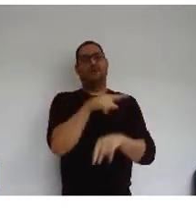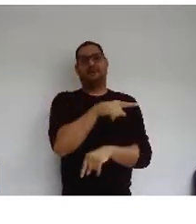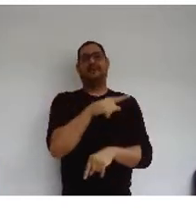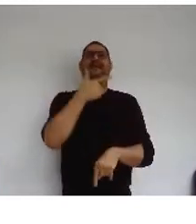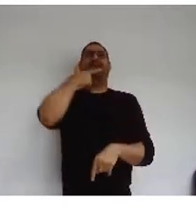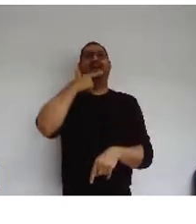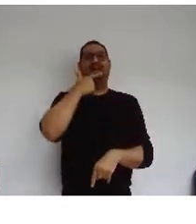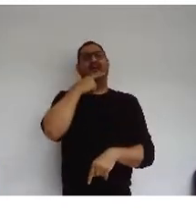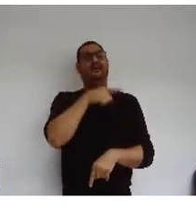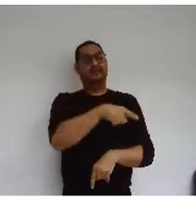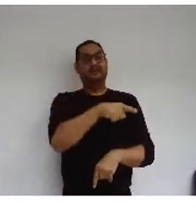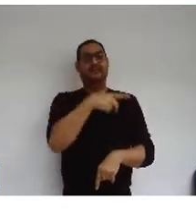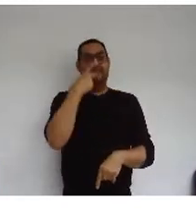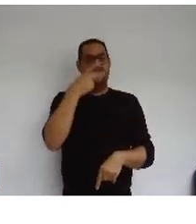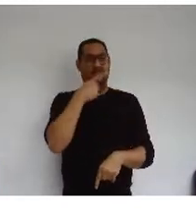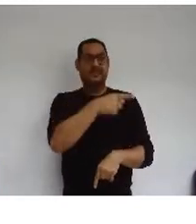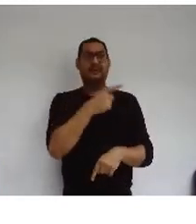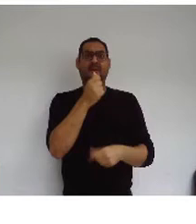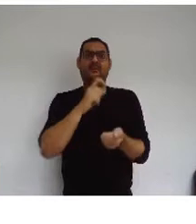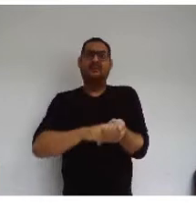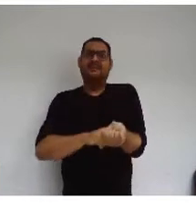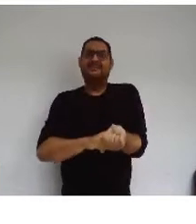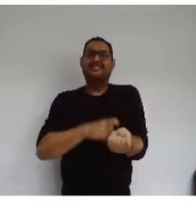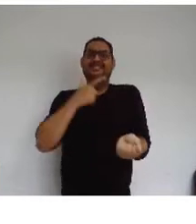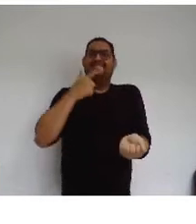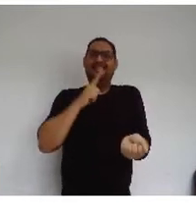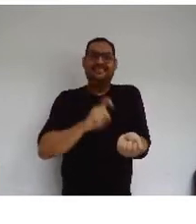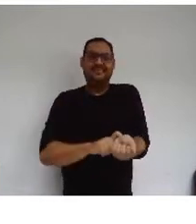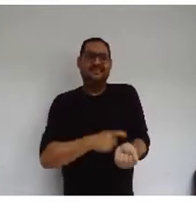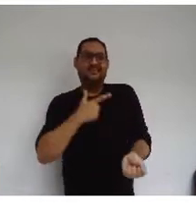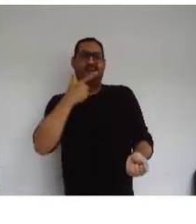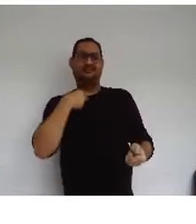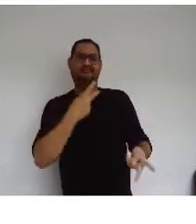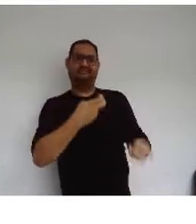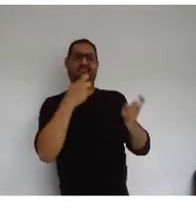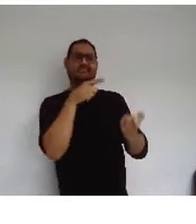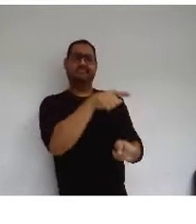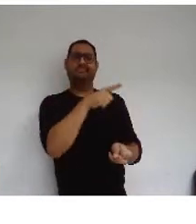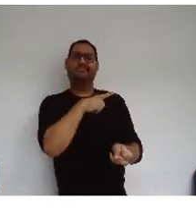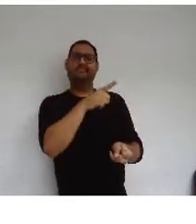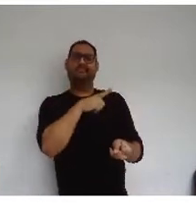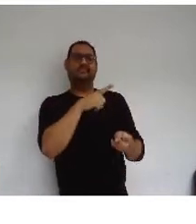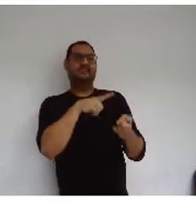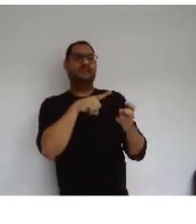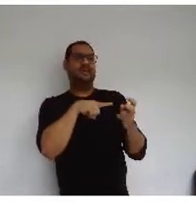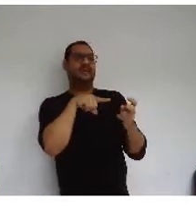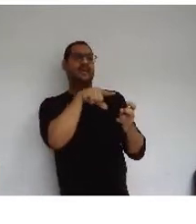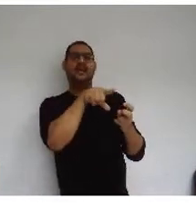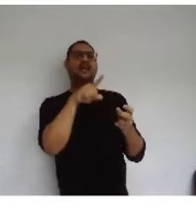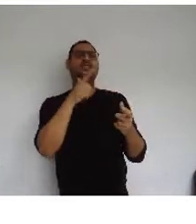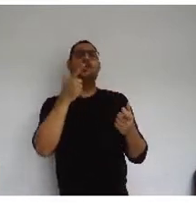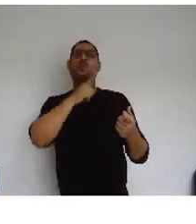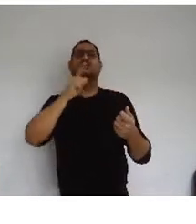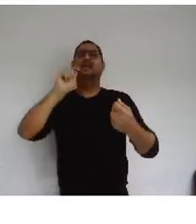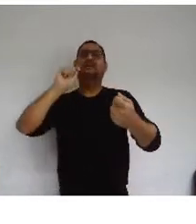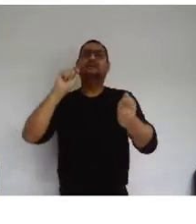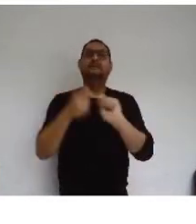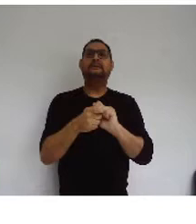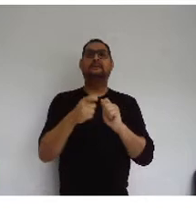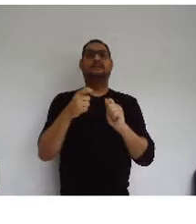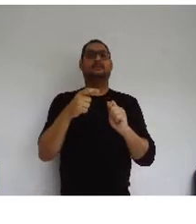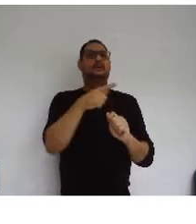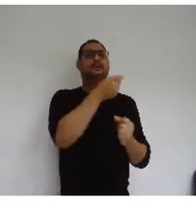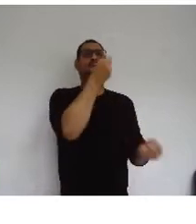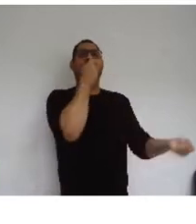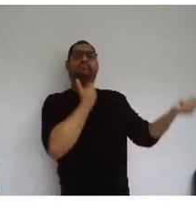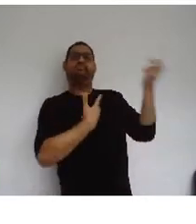ri. O riso nervoso parece mobilizar sentidos sobre uma certa inadequação em relação a mim ao confessar